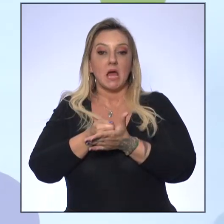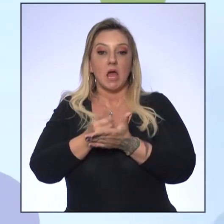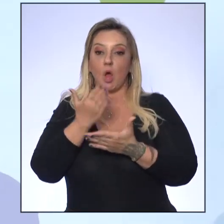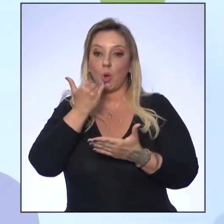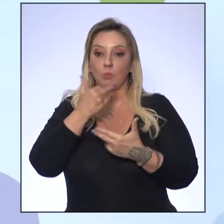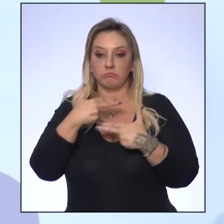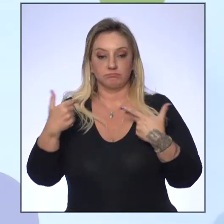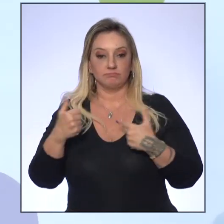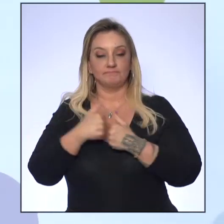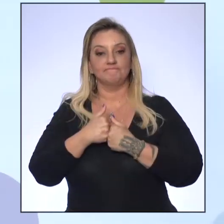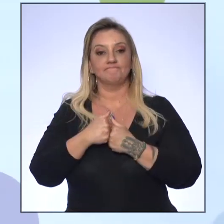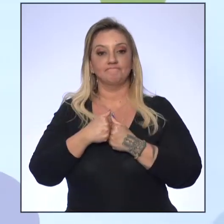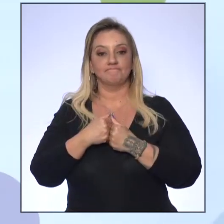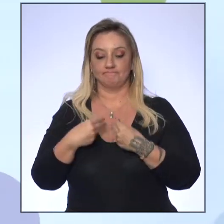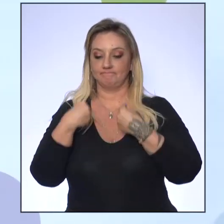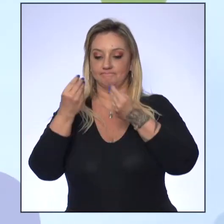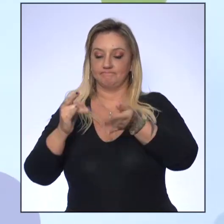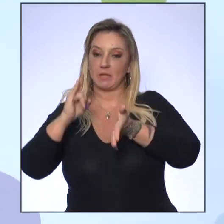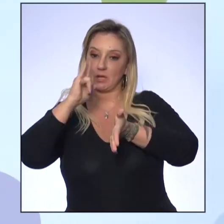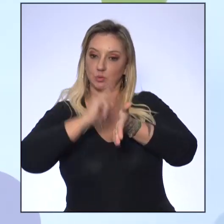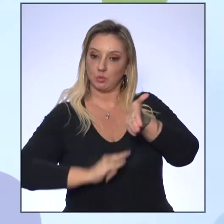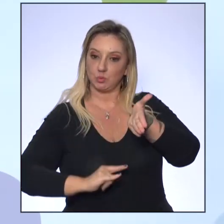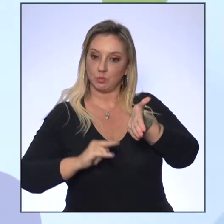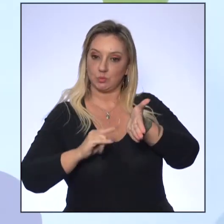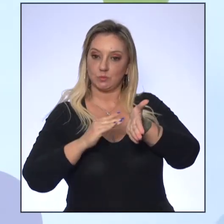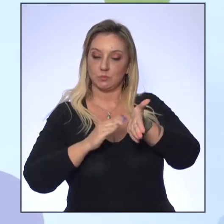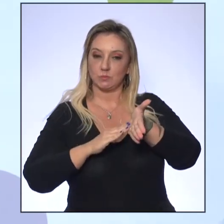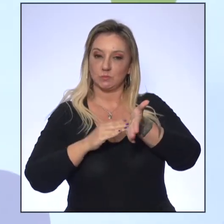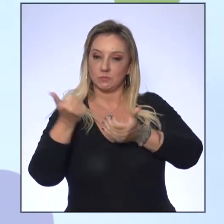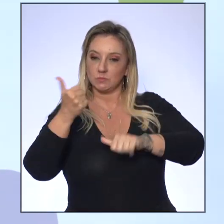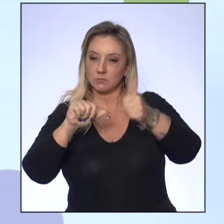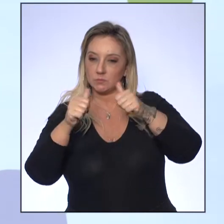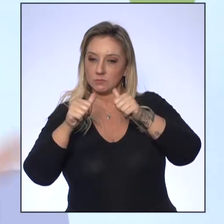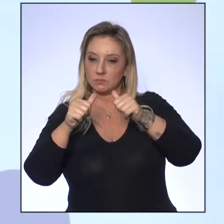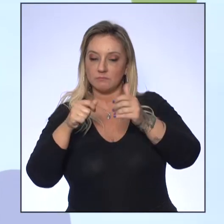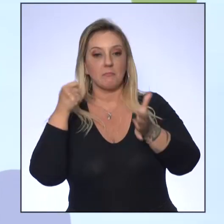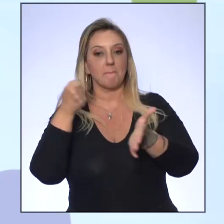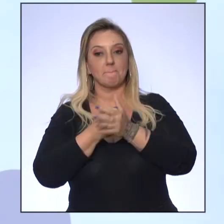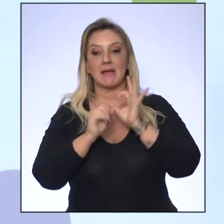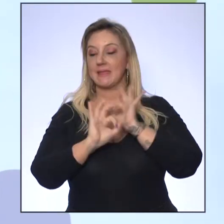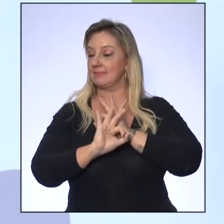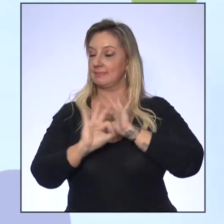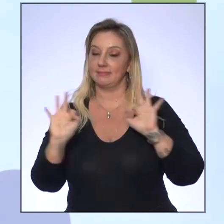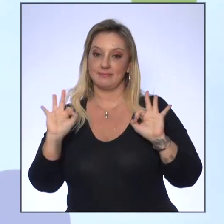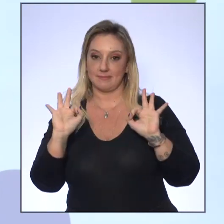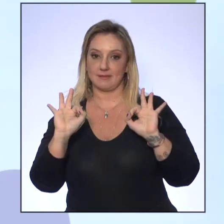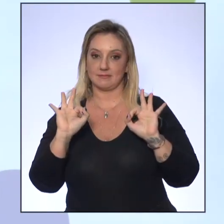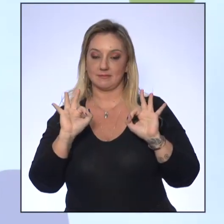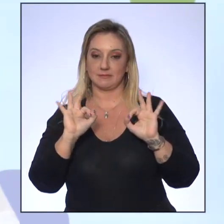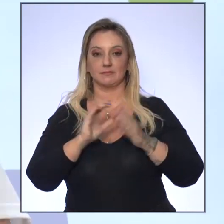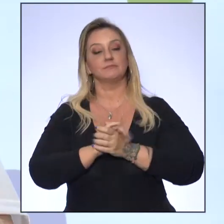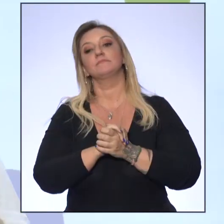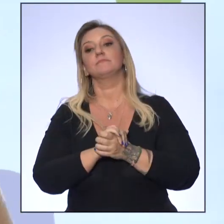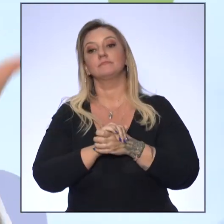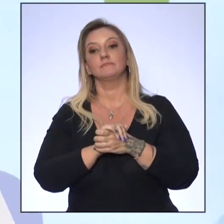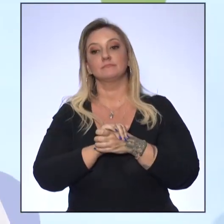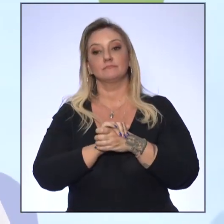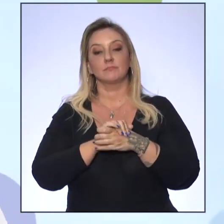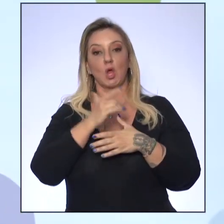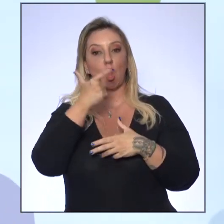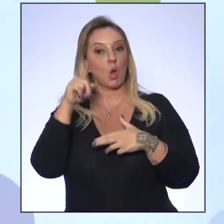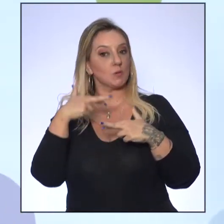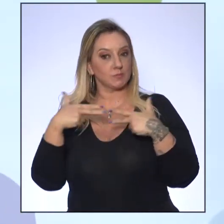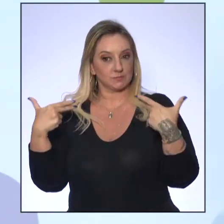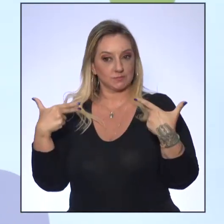refeições. Você entrega a documentação e, a partir da análise, você não paga nada. Esse é um tipo de auxílio. Existem